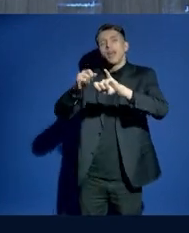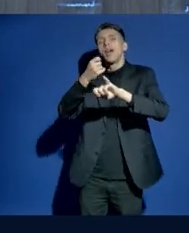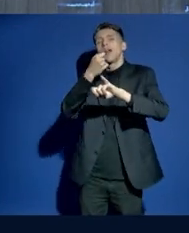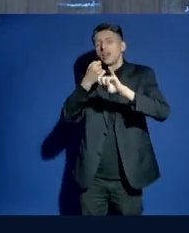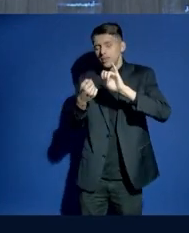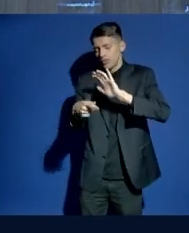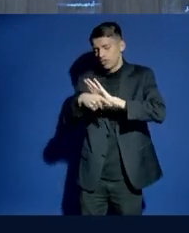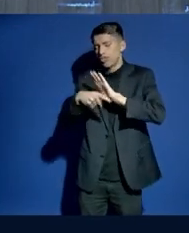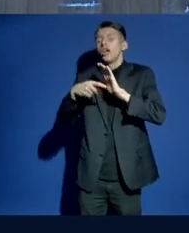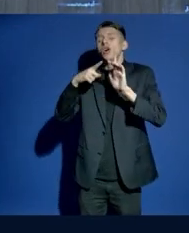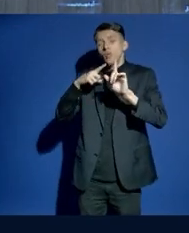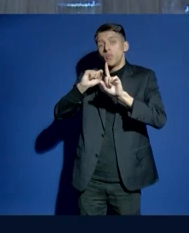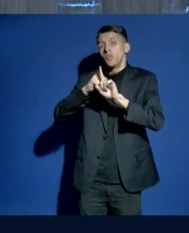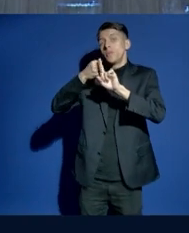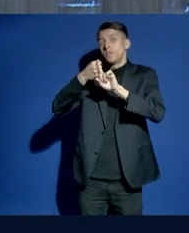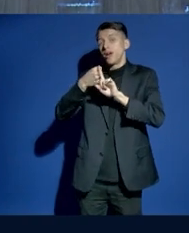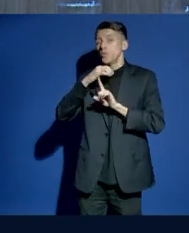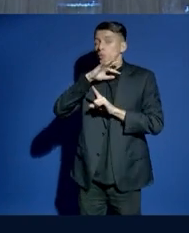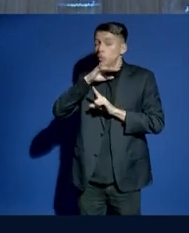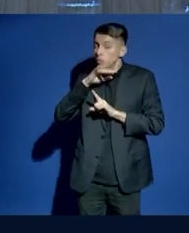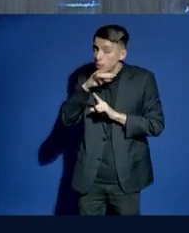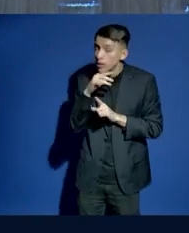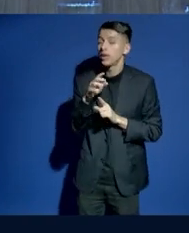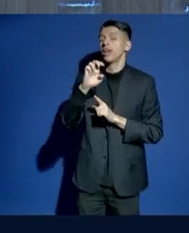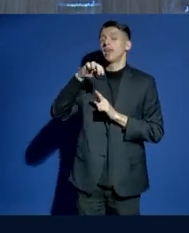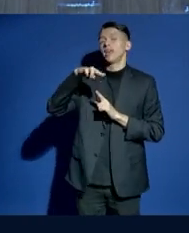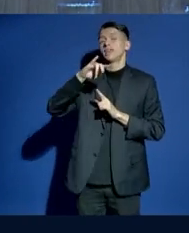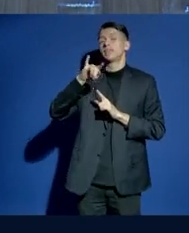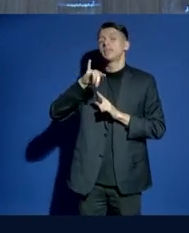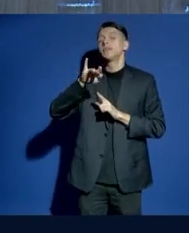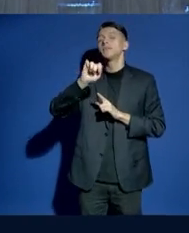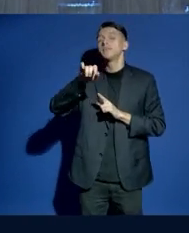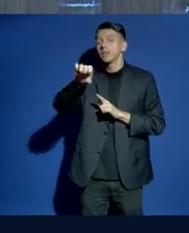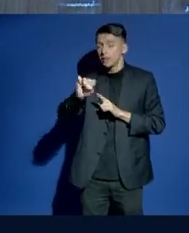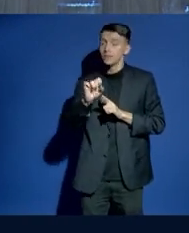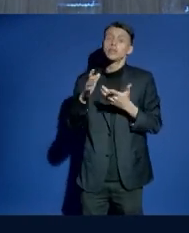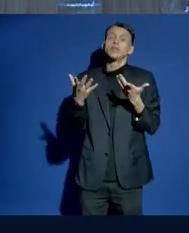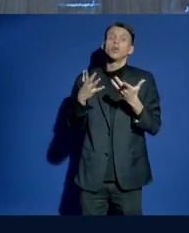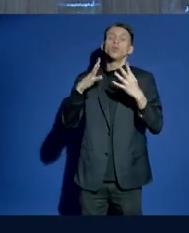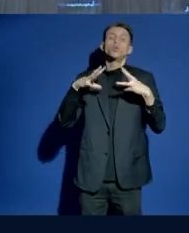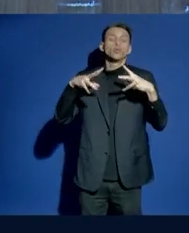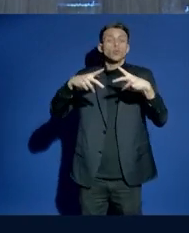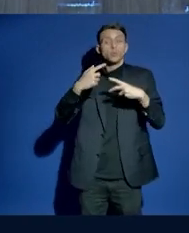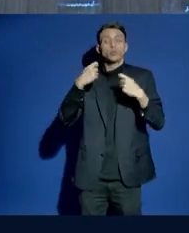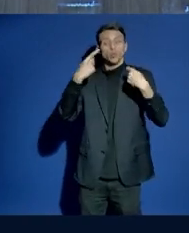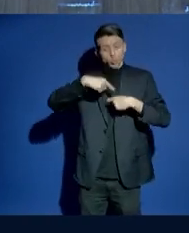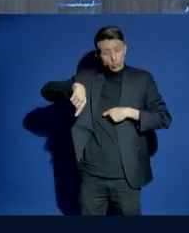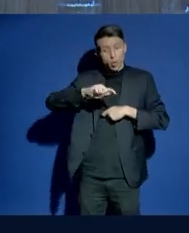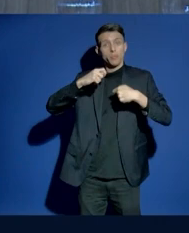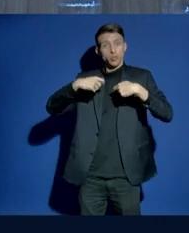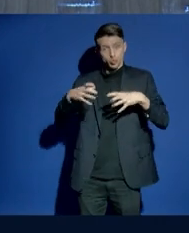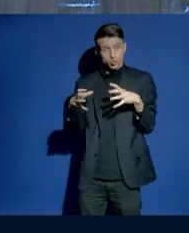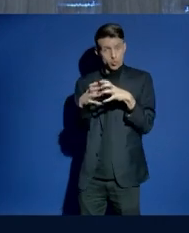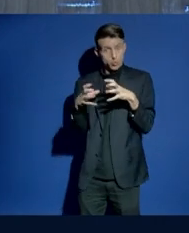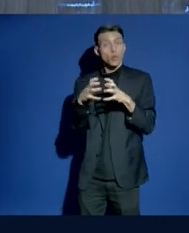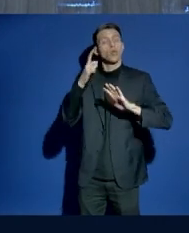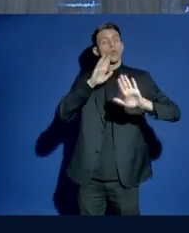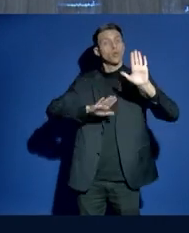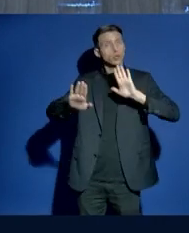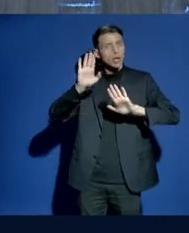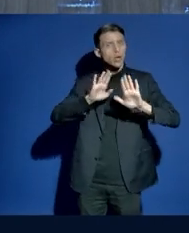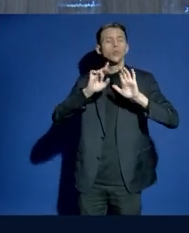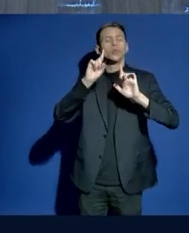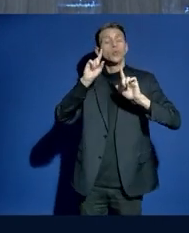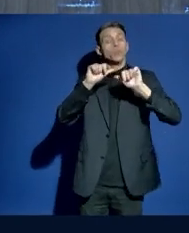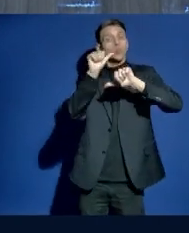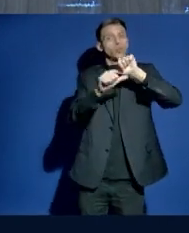tinha um impacto negativo enzimas Enfim acho que toda todo esse cuidado e essa mudança de cabeça para